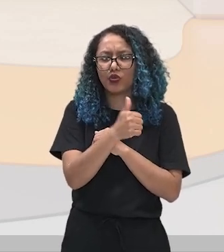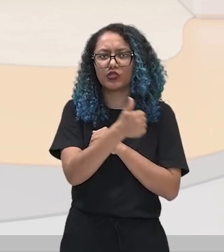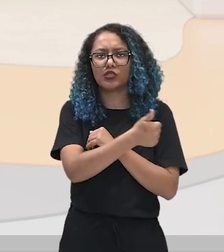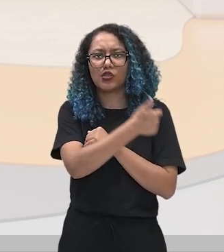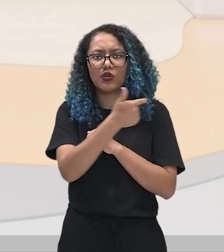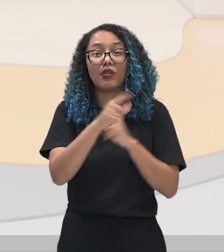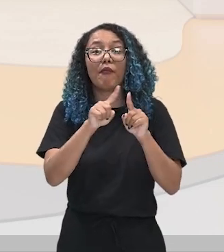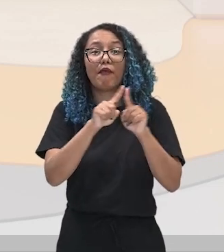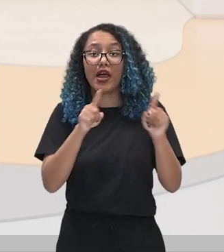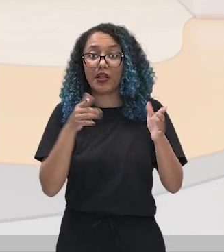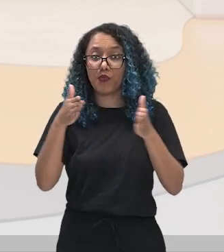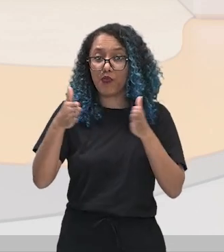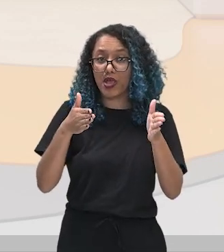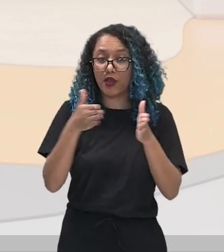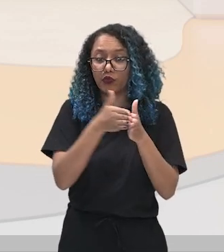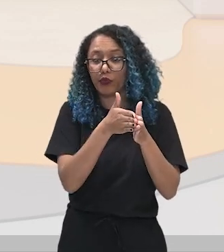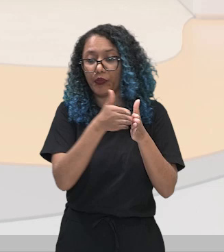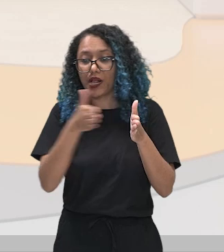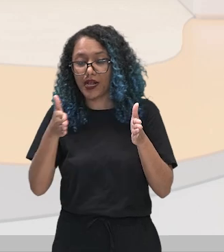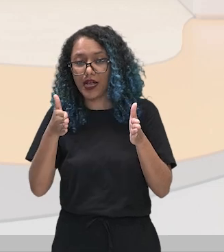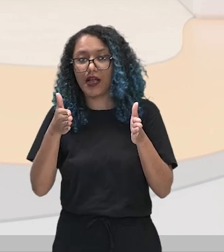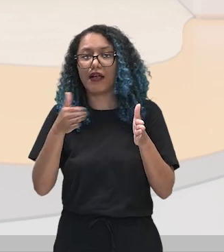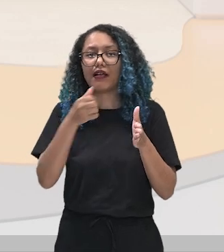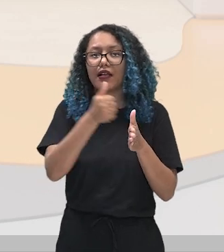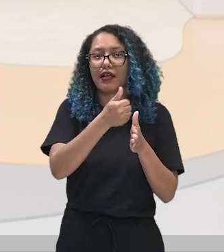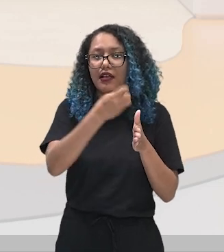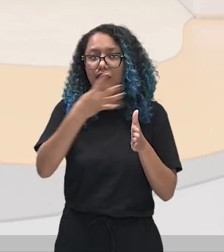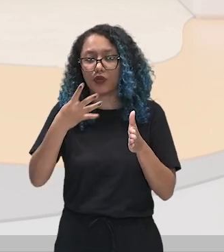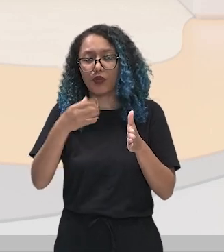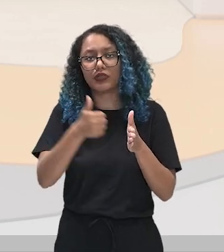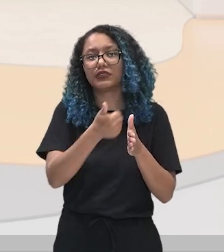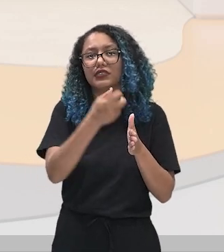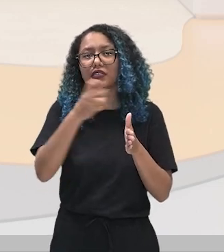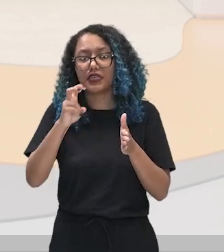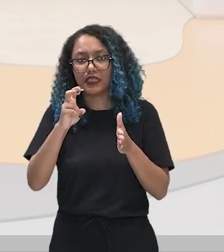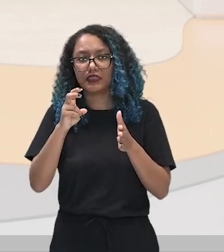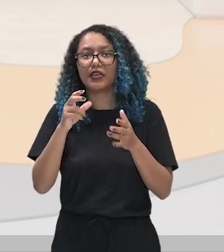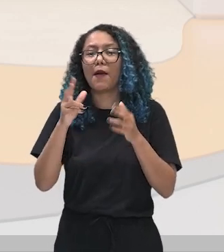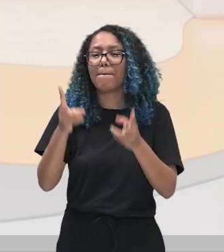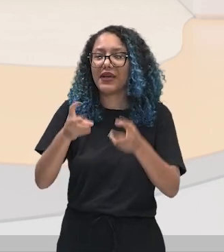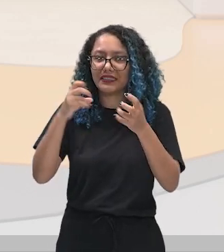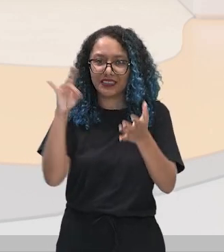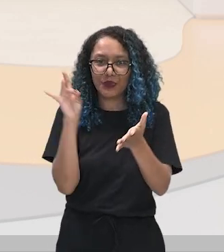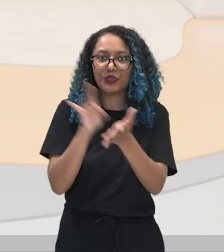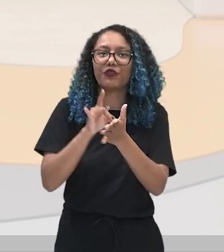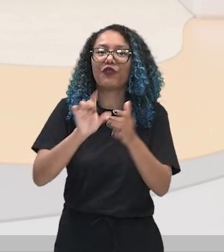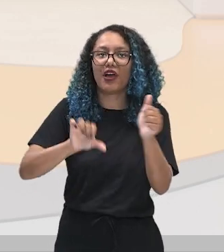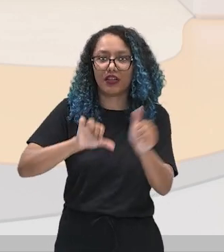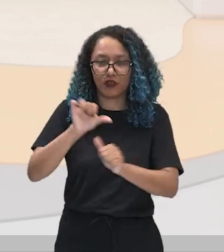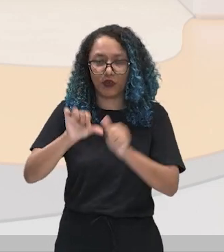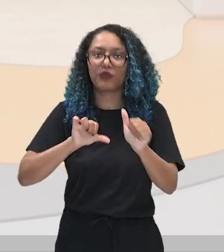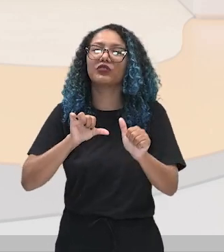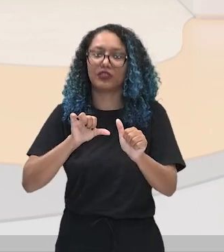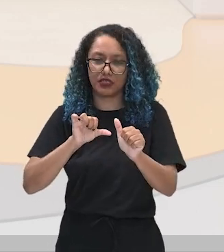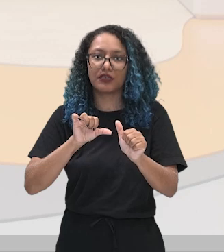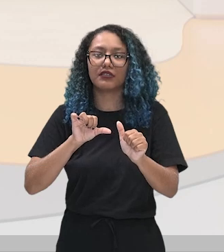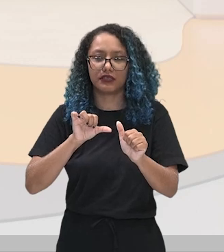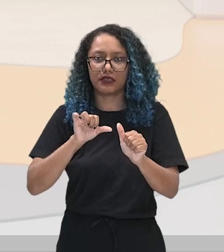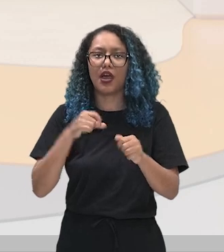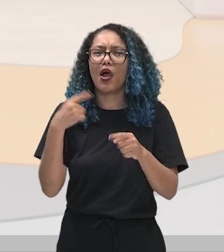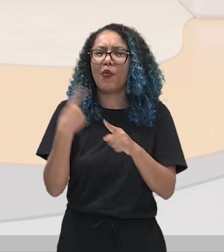século XIII, XIV, XV que essas transformações se tornam mais evidentes devido a vários fatores que começam